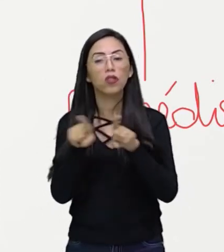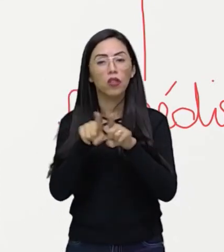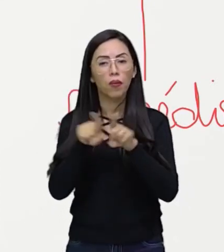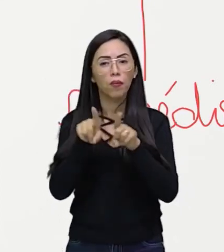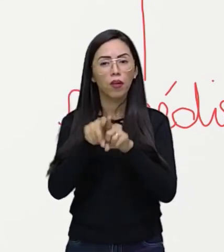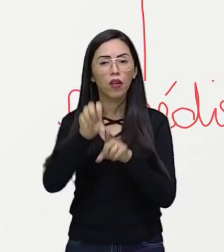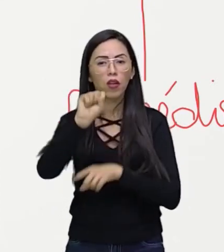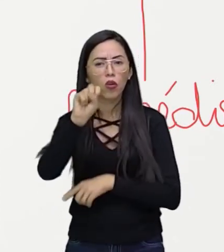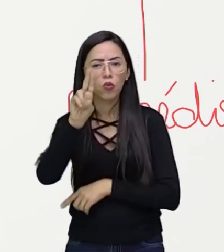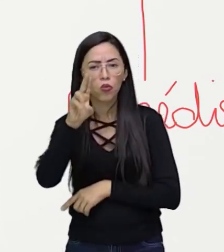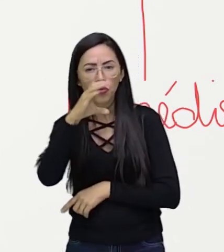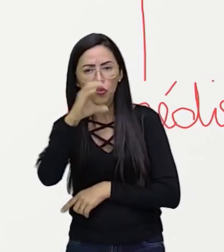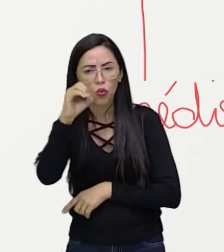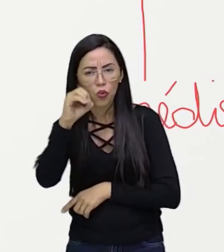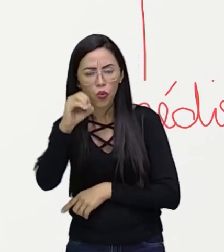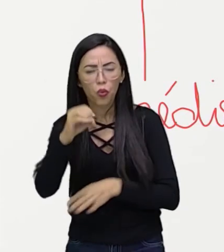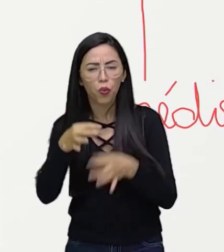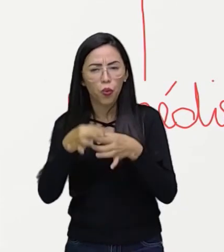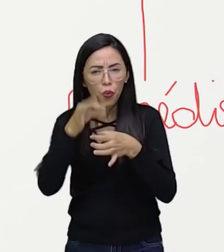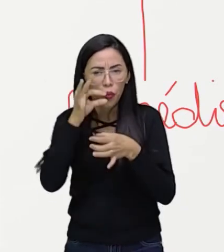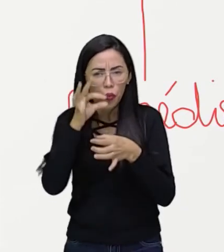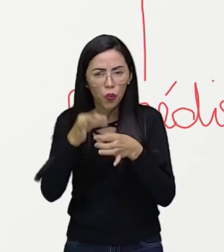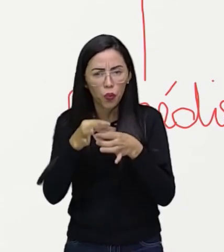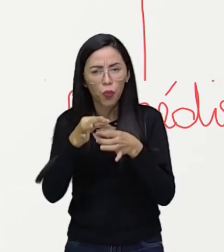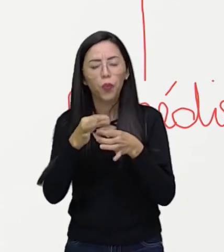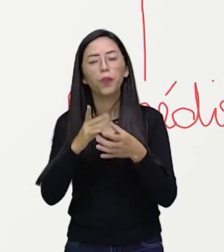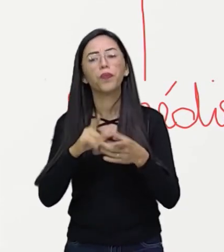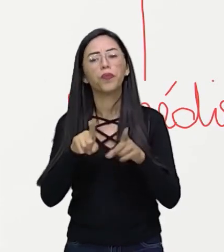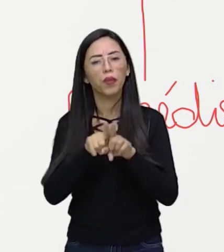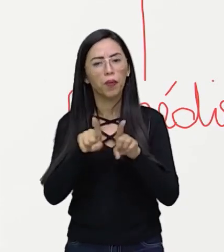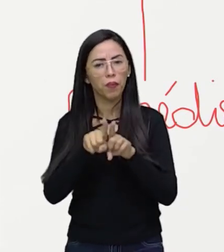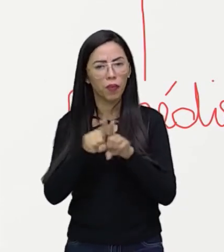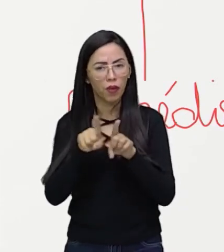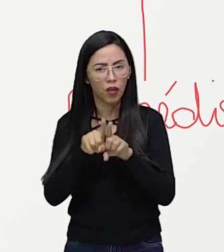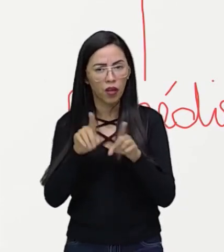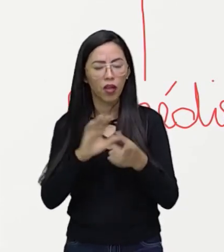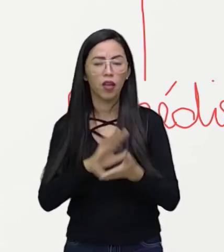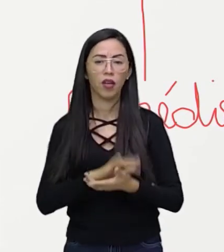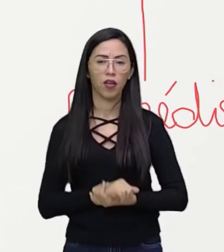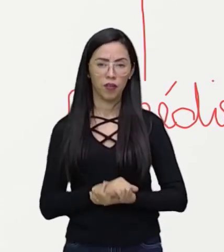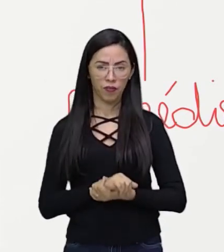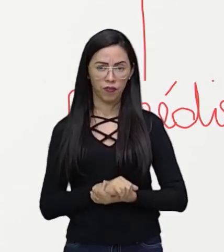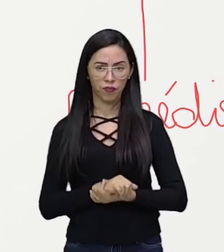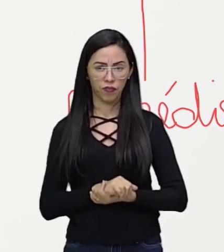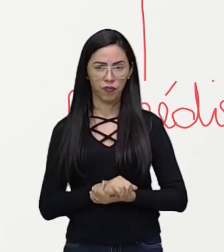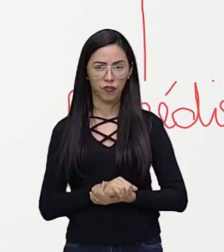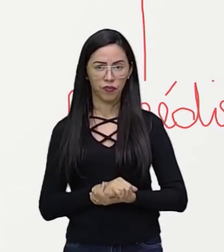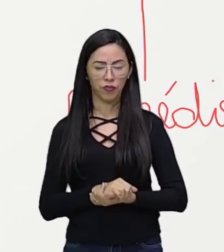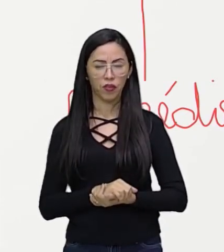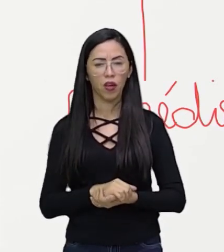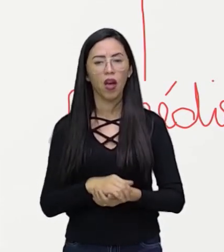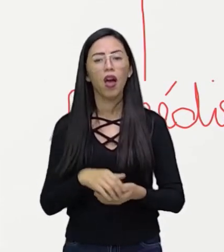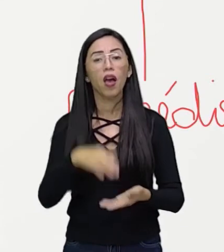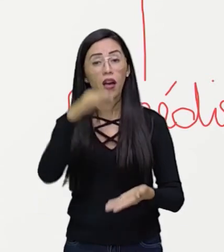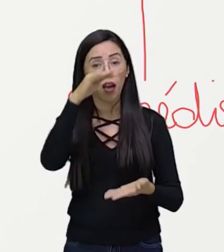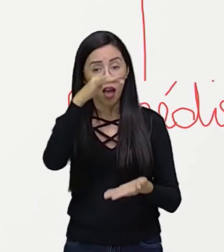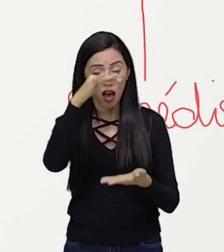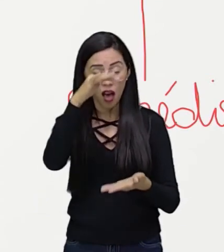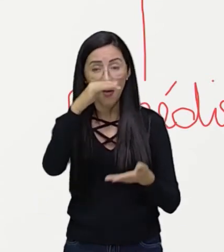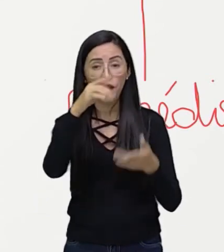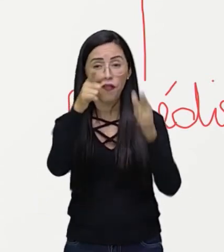onde? Em lanches, né? Exemplo, nós podemos citar garrafinha